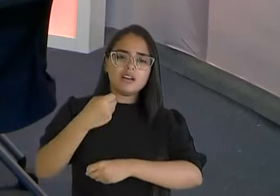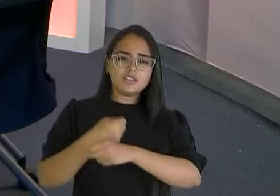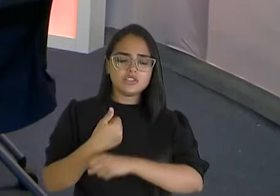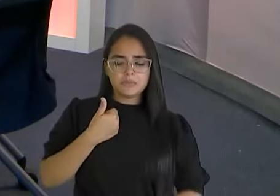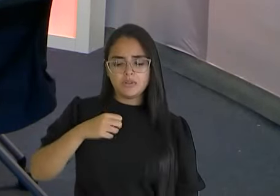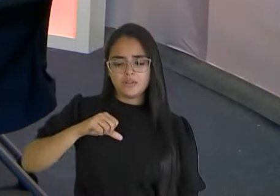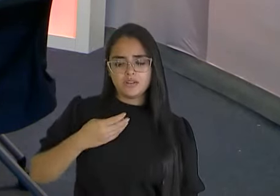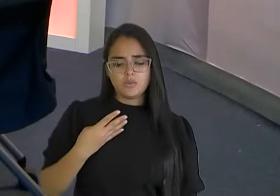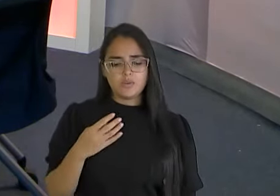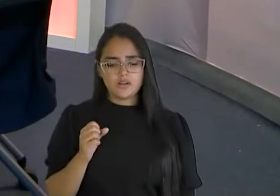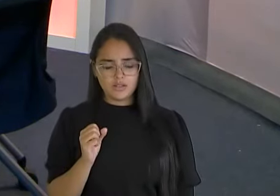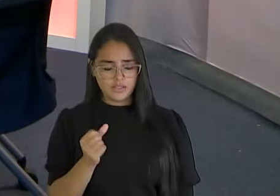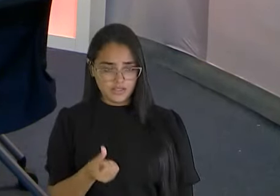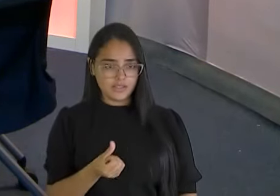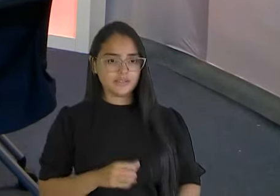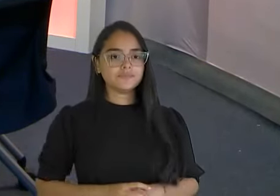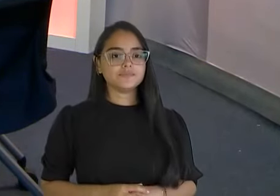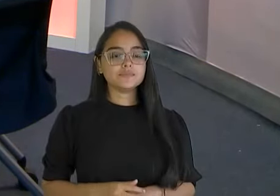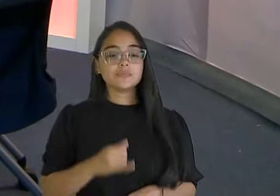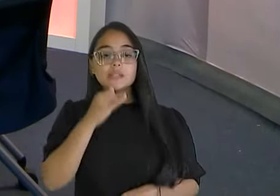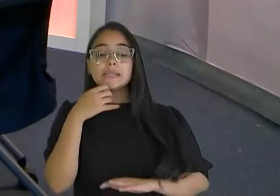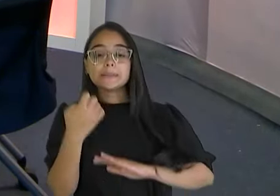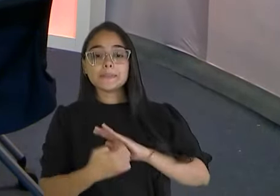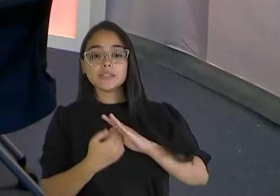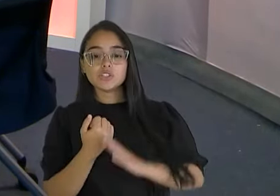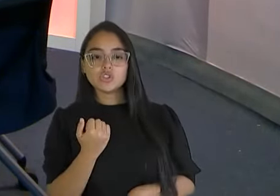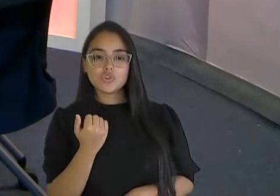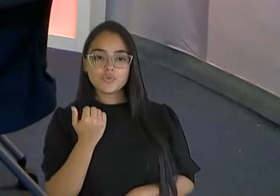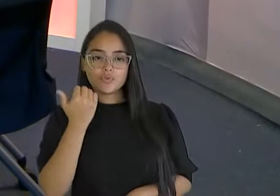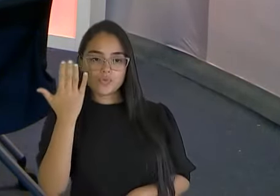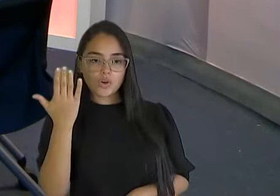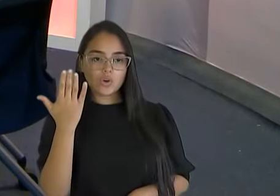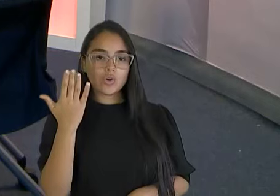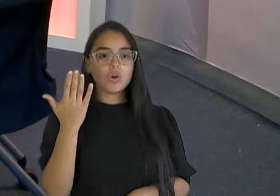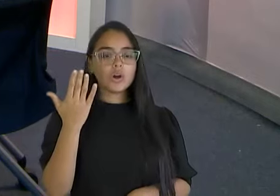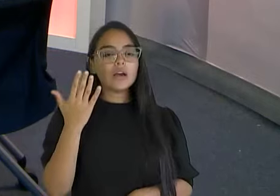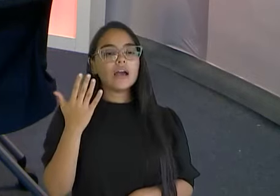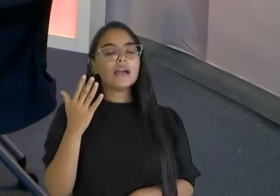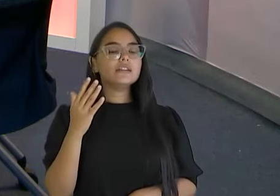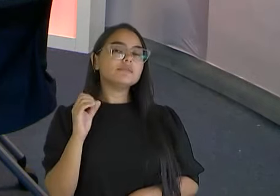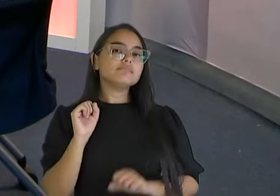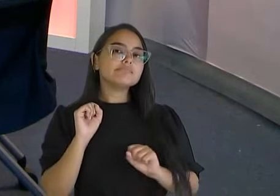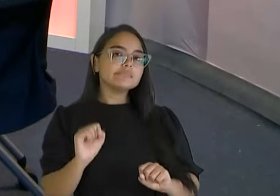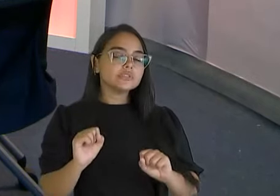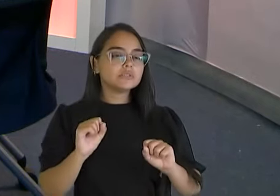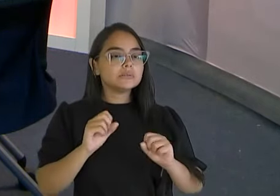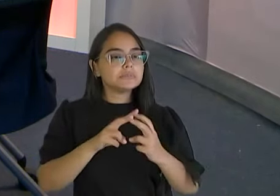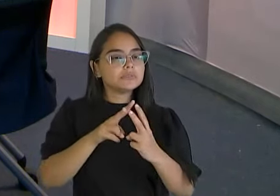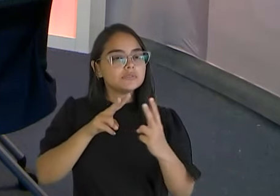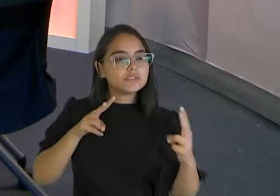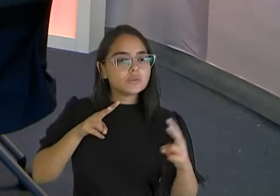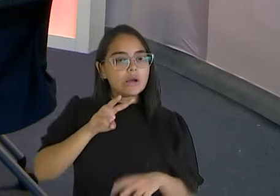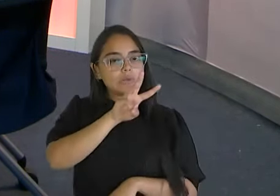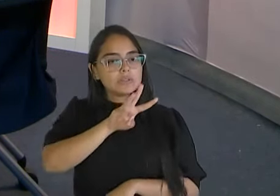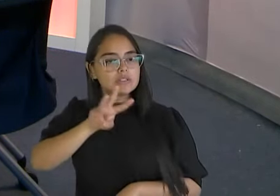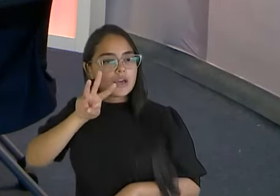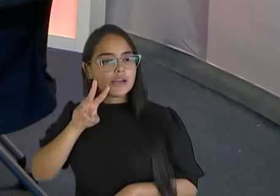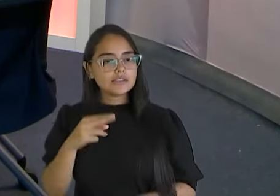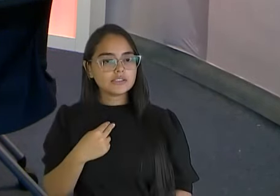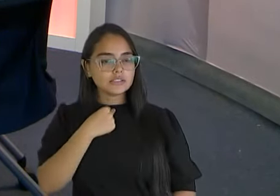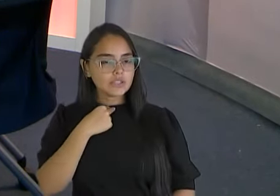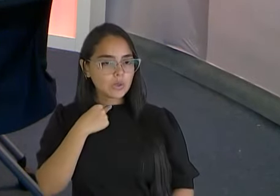Aí os jogos, ó, essas empresas que elas vêm de fora e colocam lá disponíveis nas plataformas aqui, aí elas não podem